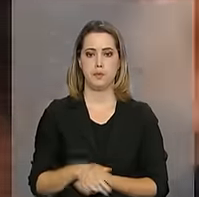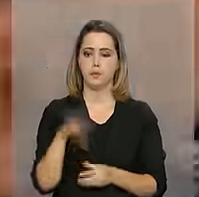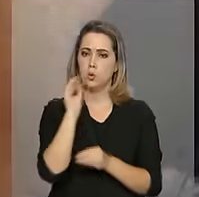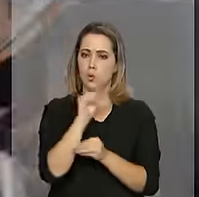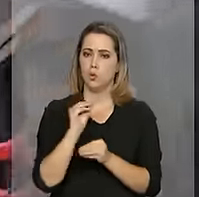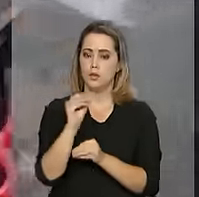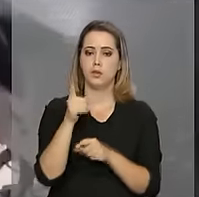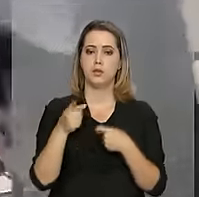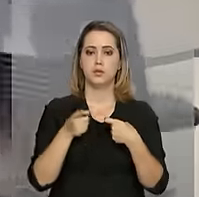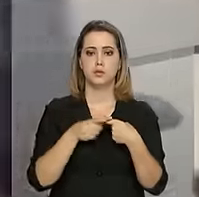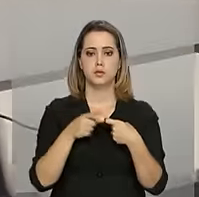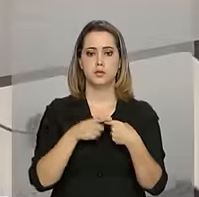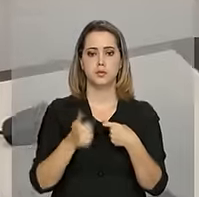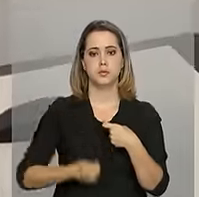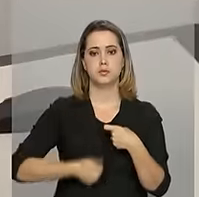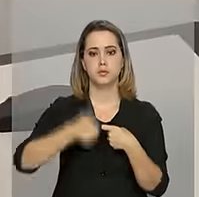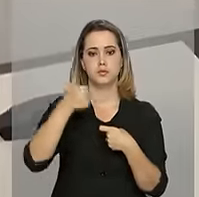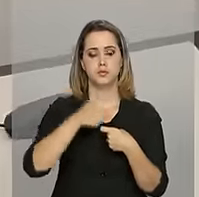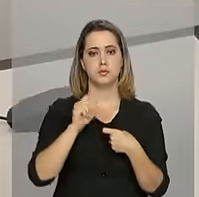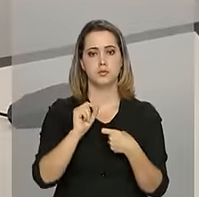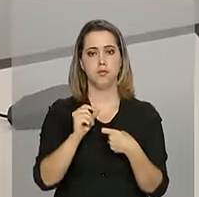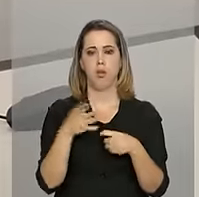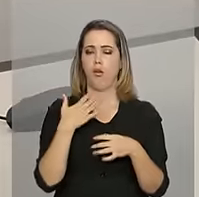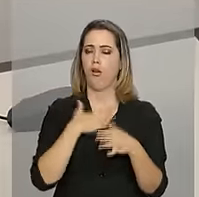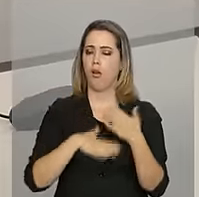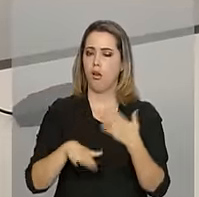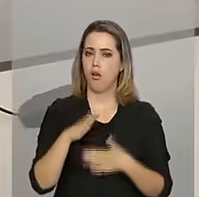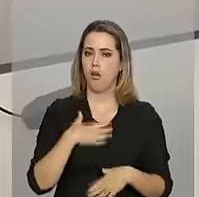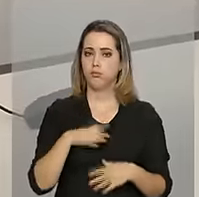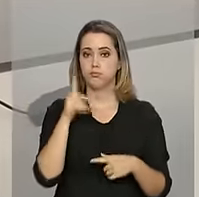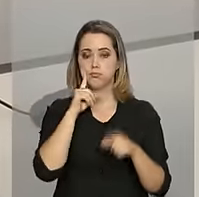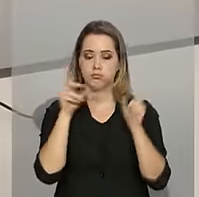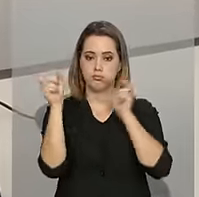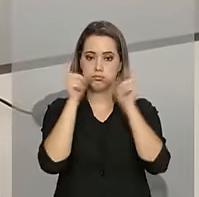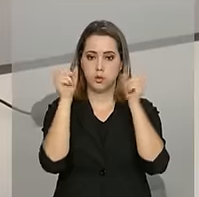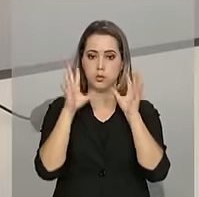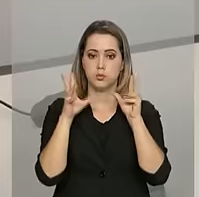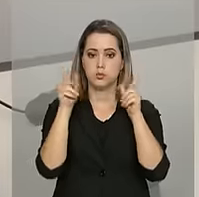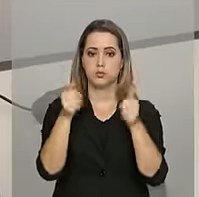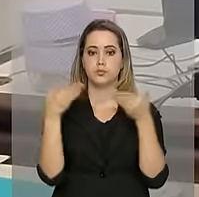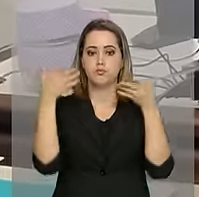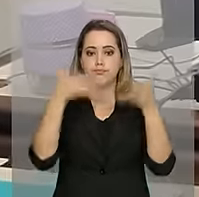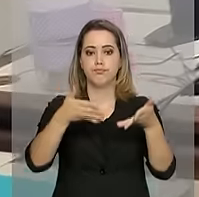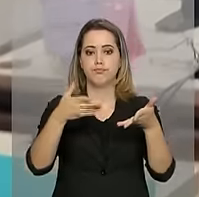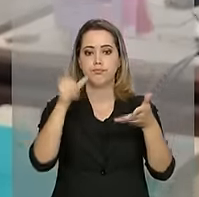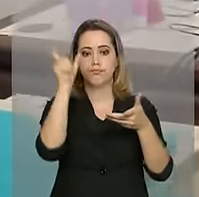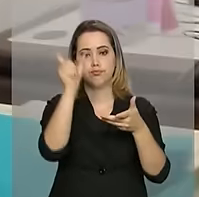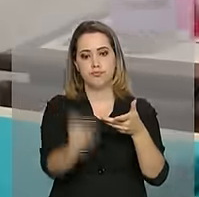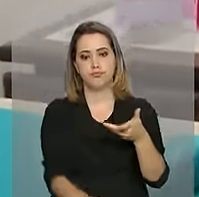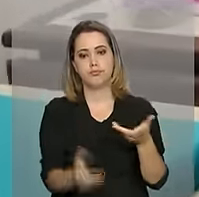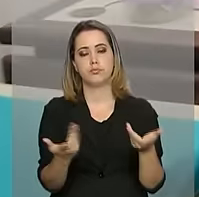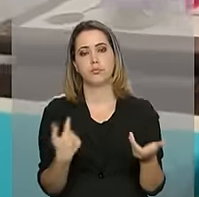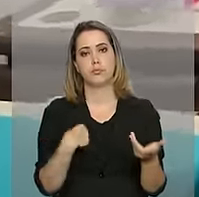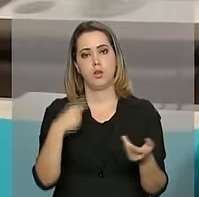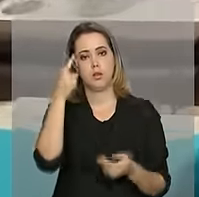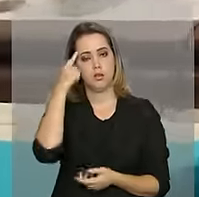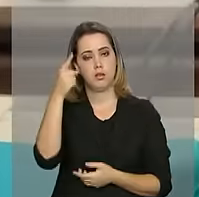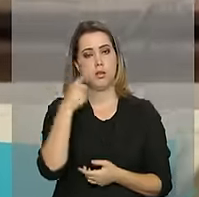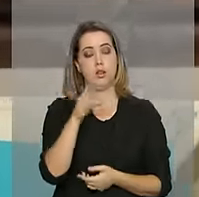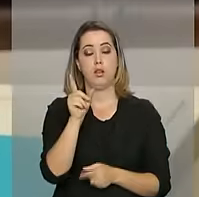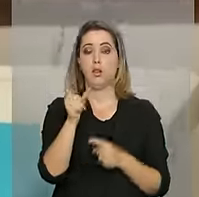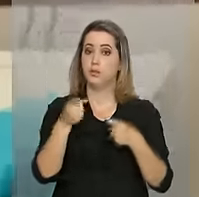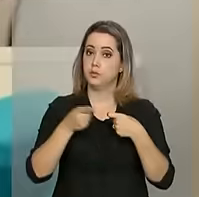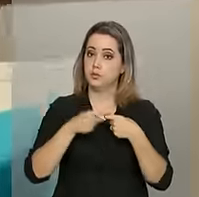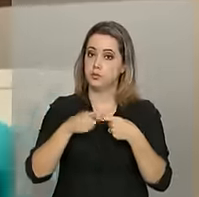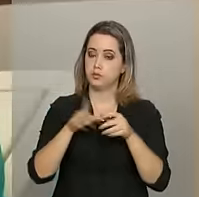Atendimentos médicos mais humanizados, sem pressa, com atenção integral ao paciente. Essa é a ideia do médico da família,